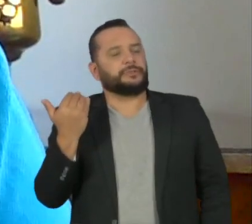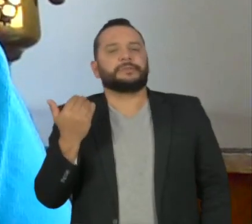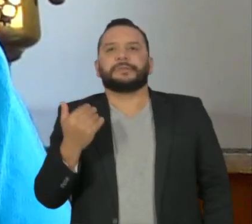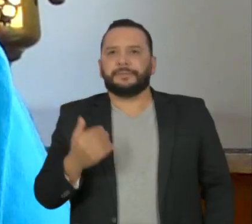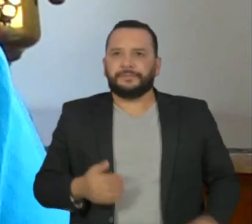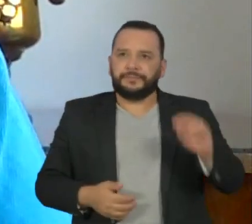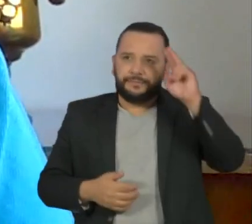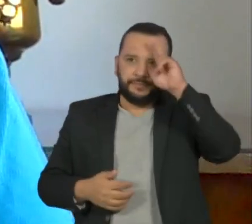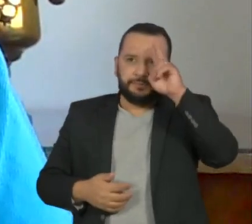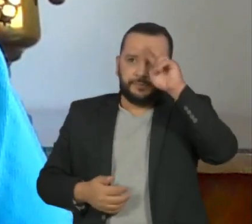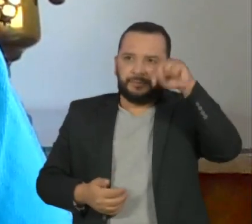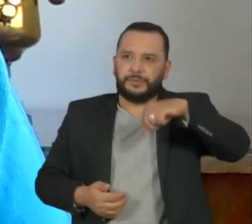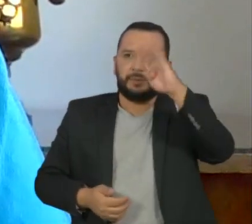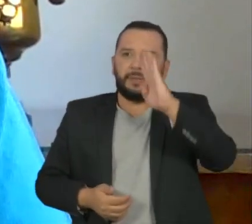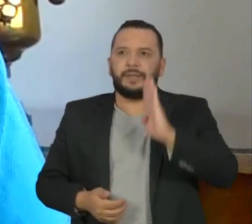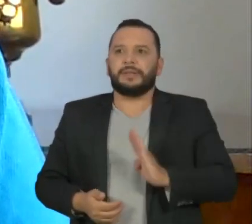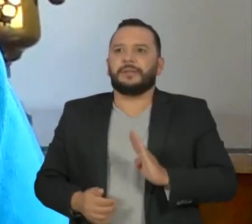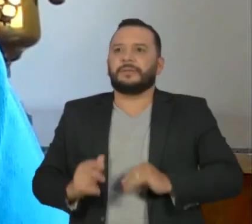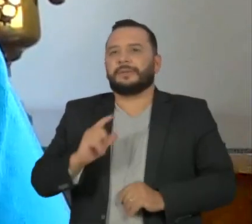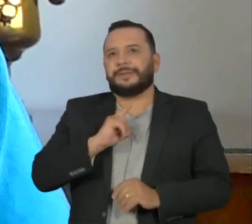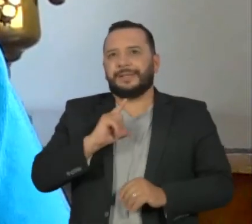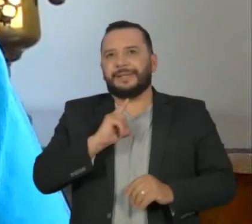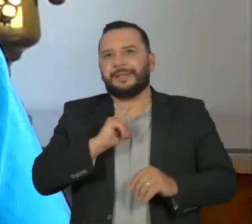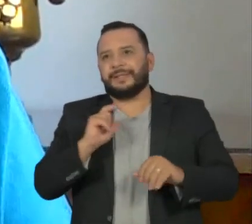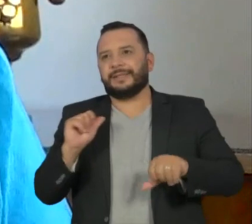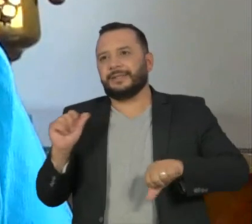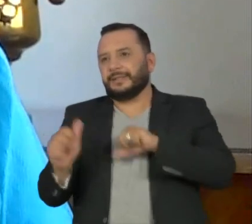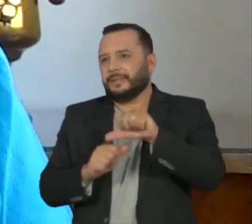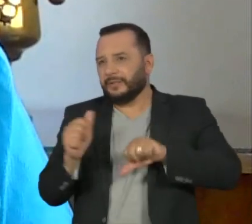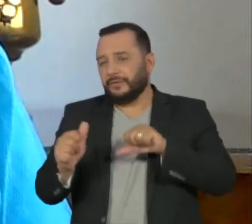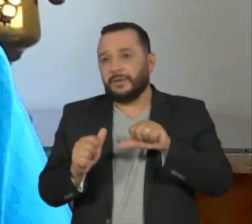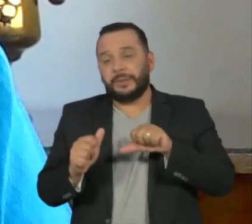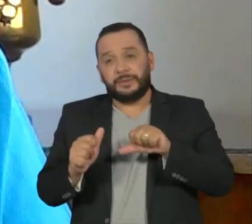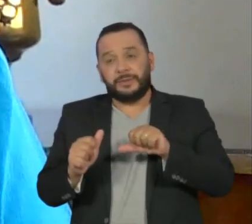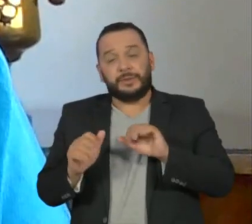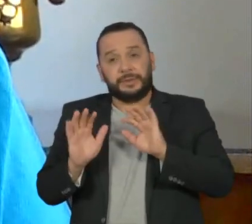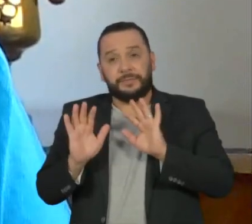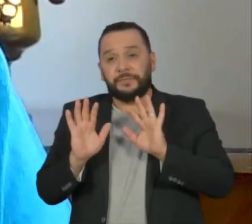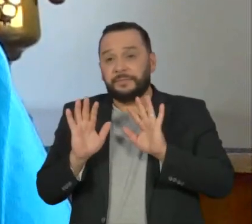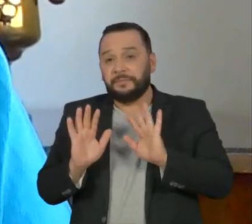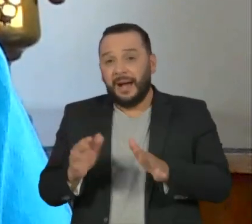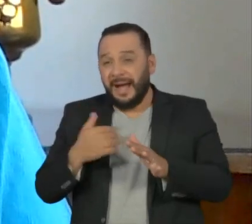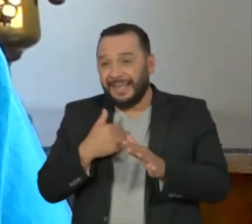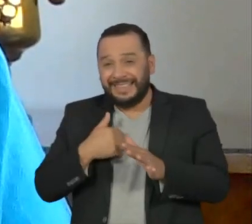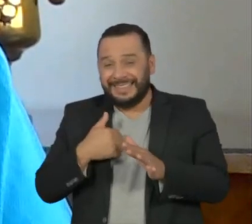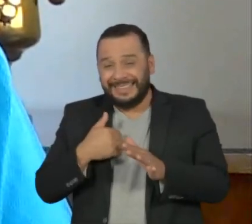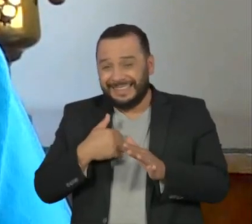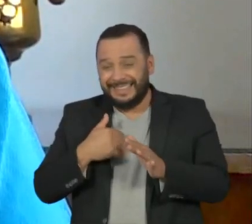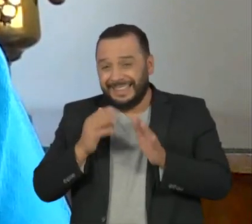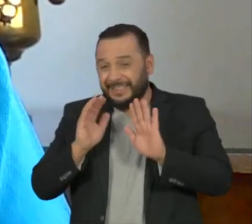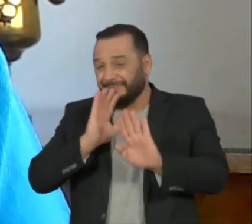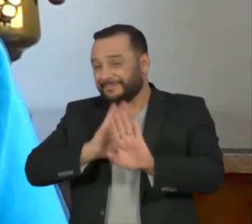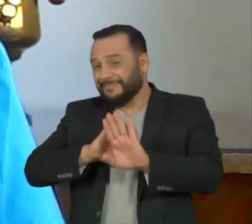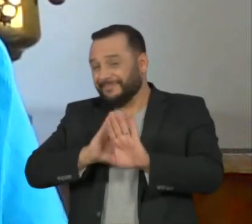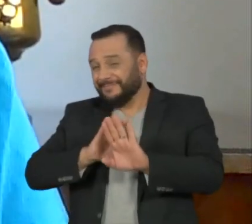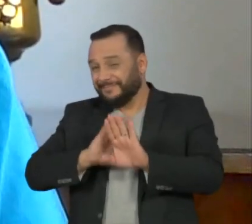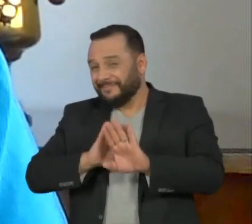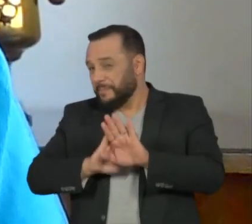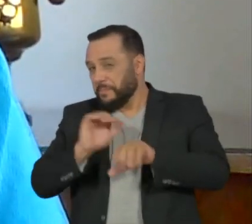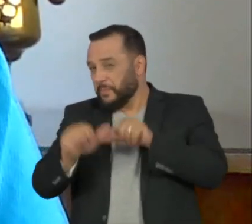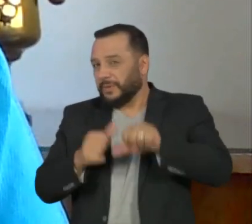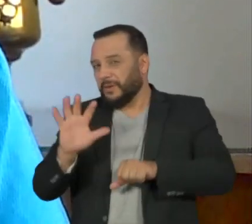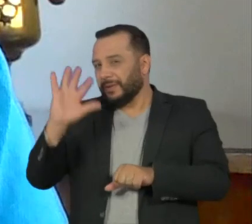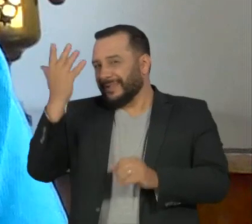uma coisa que nós chamamos de transformações sem mudanças. Ou seja, as transformações